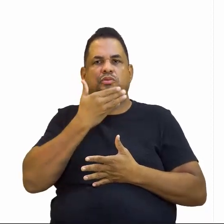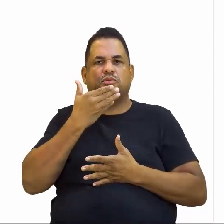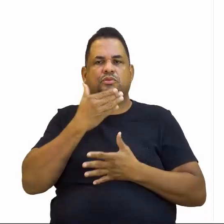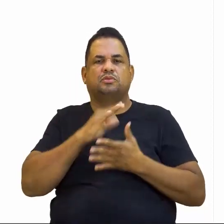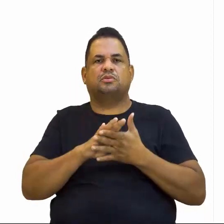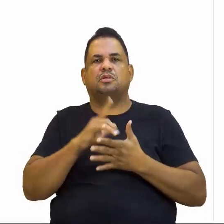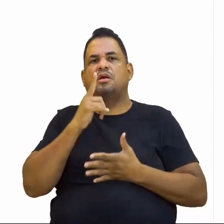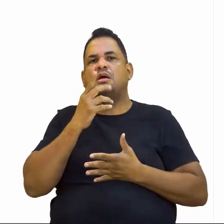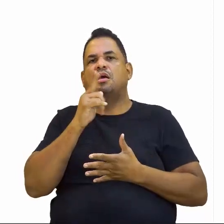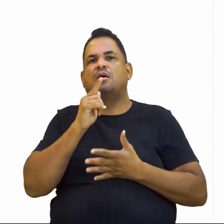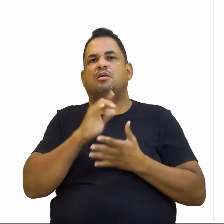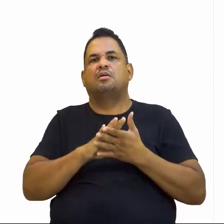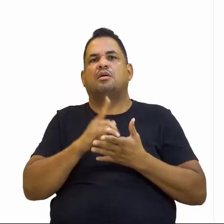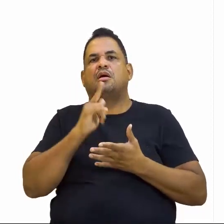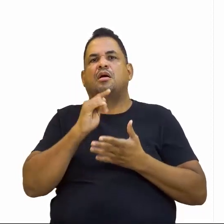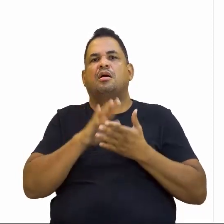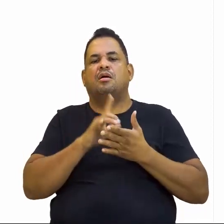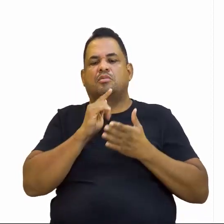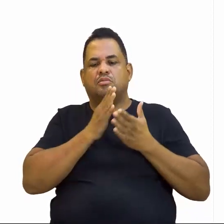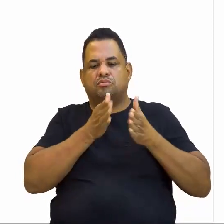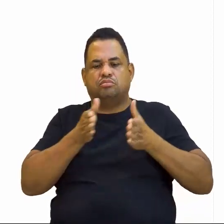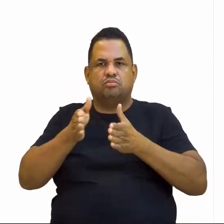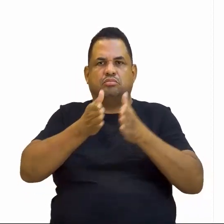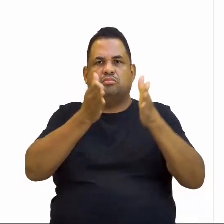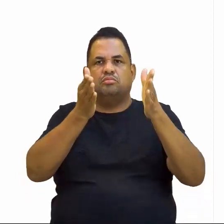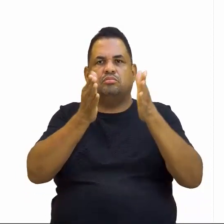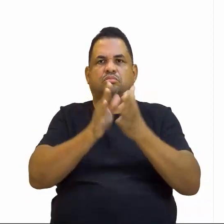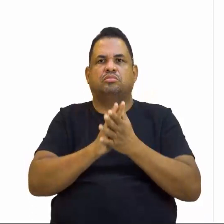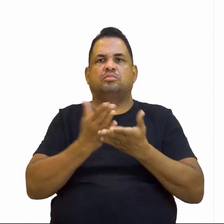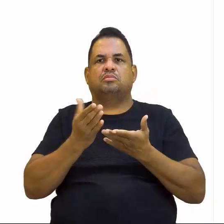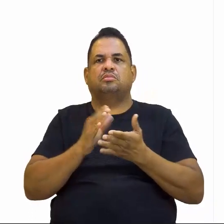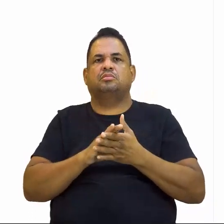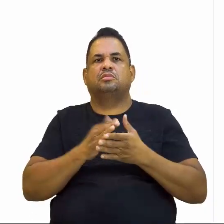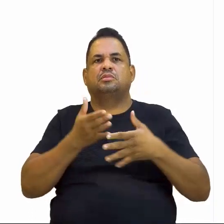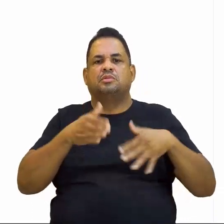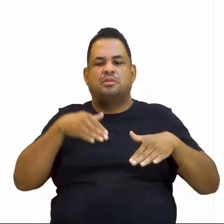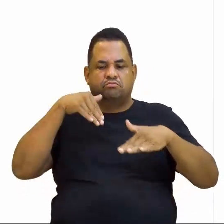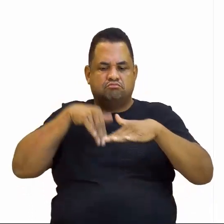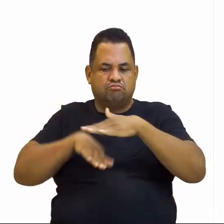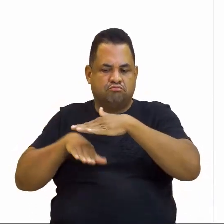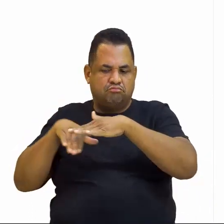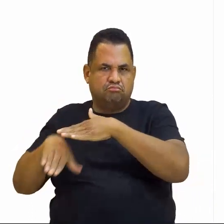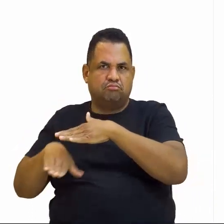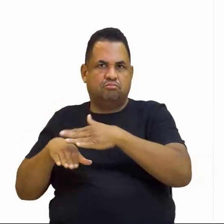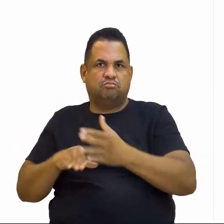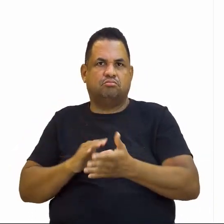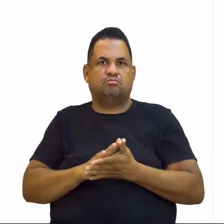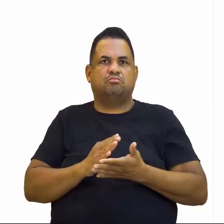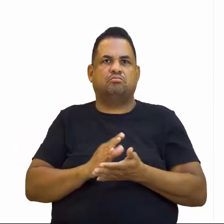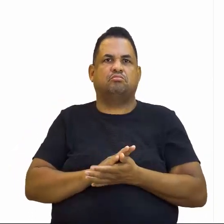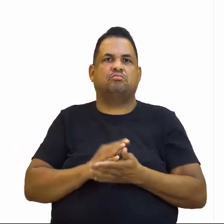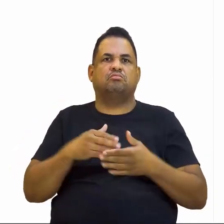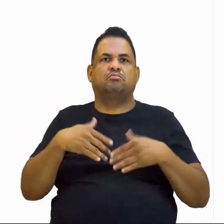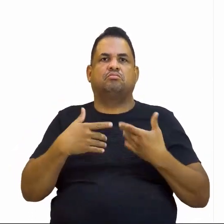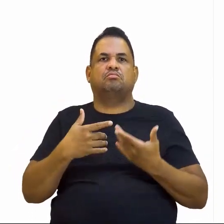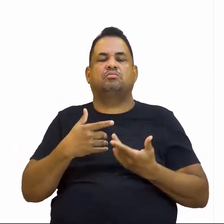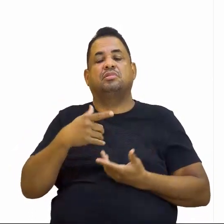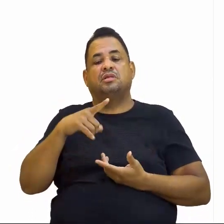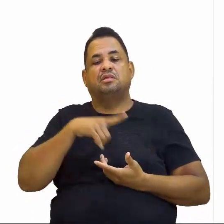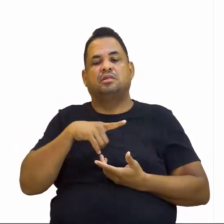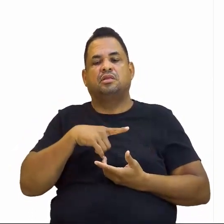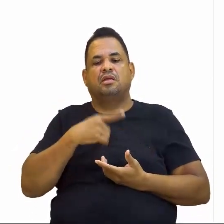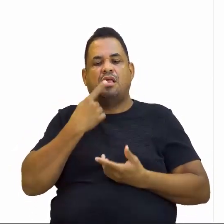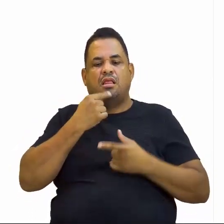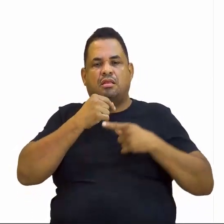doce, que é a água dos rios, lagos e a maioria dos lençóis subterrâneos com